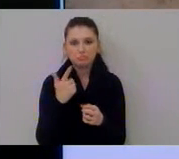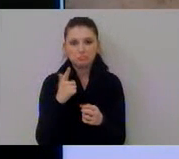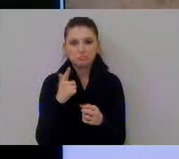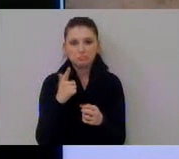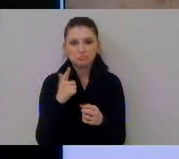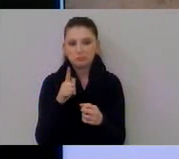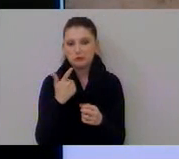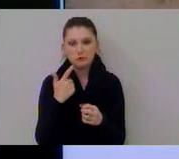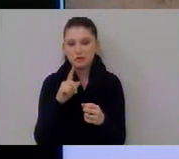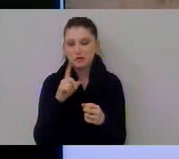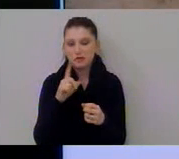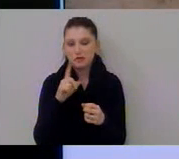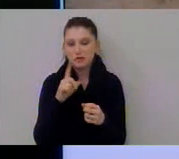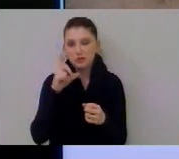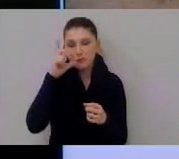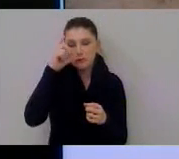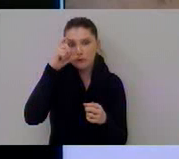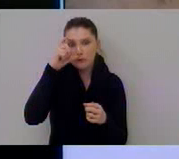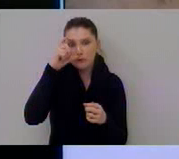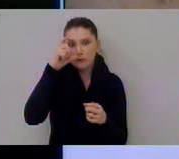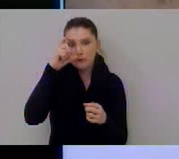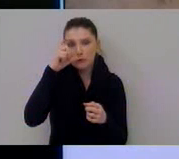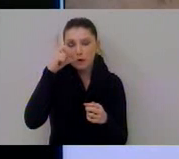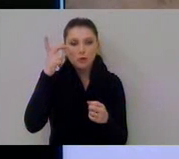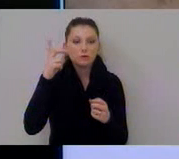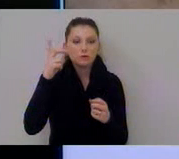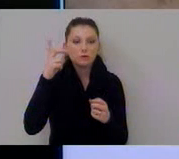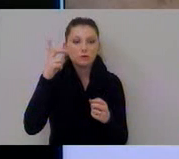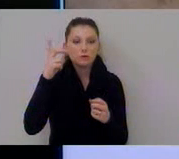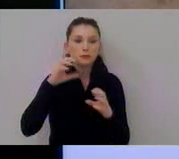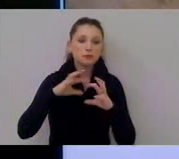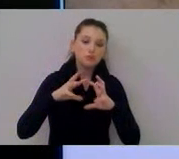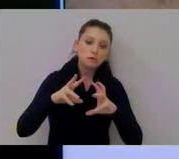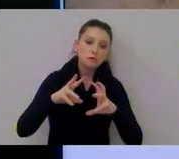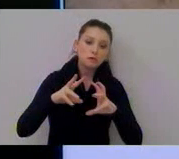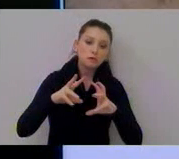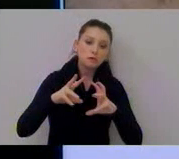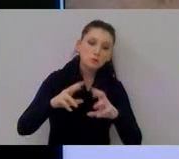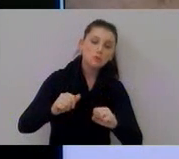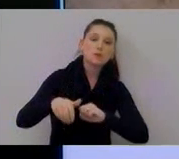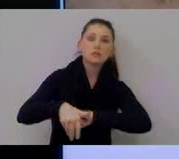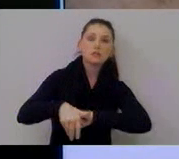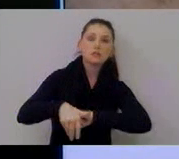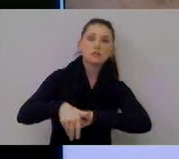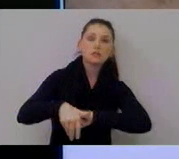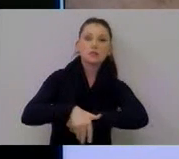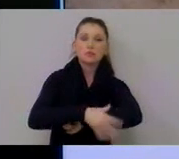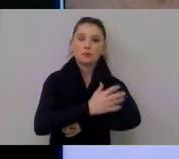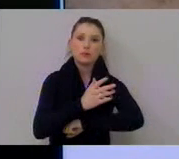de conserto, de pavimentação, mas